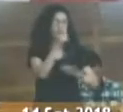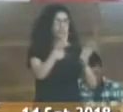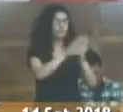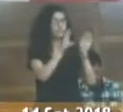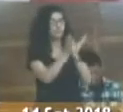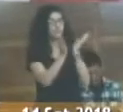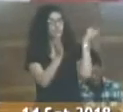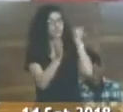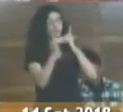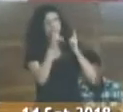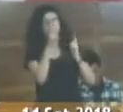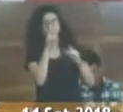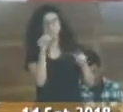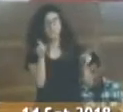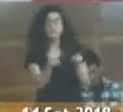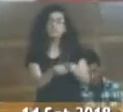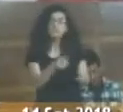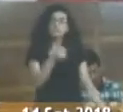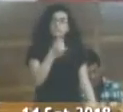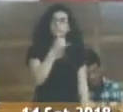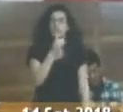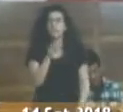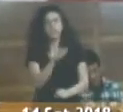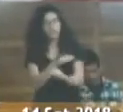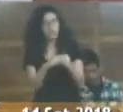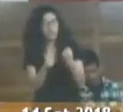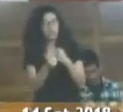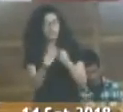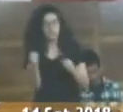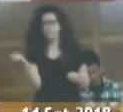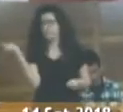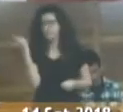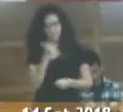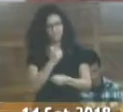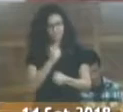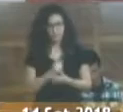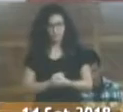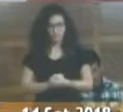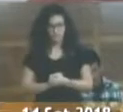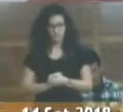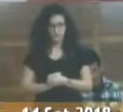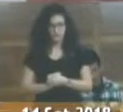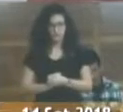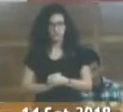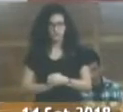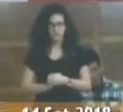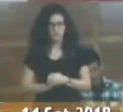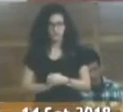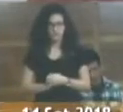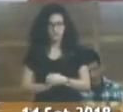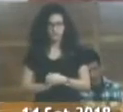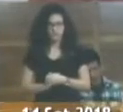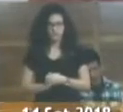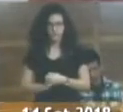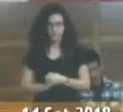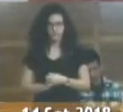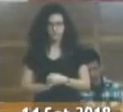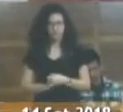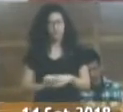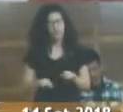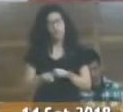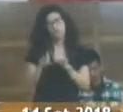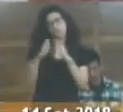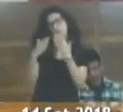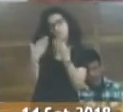energia, é um avanço, uma pena que em Ilha Grande ainda não conseguiram avançar nessa questão. A questão da